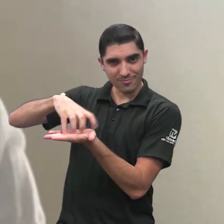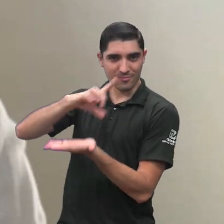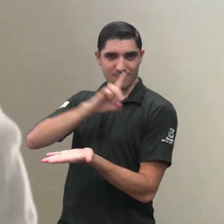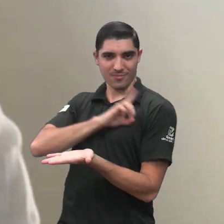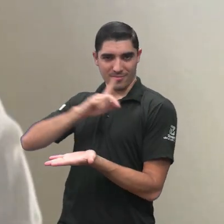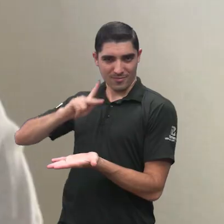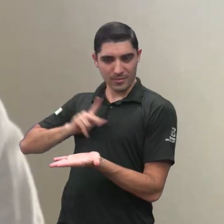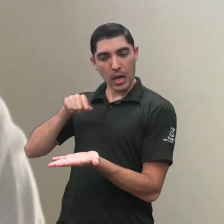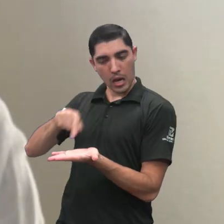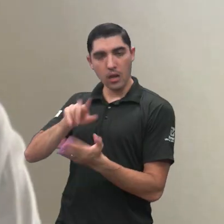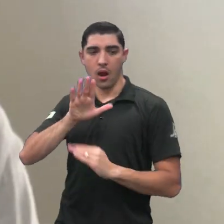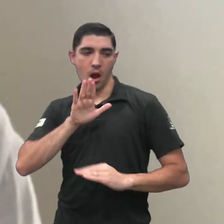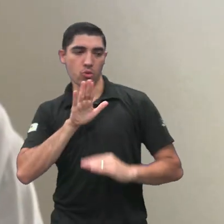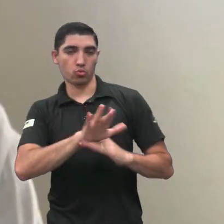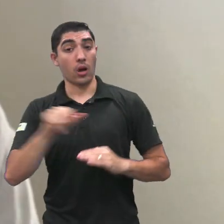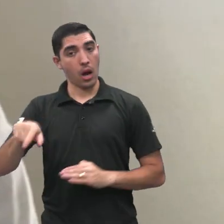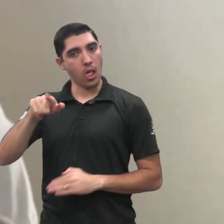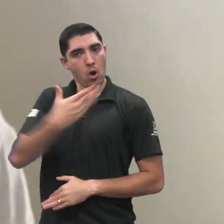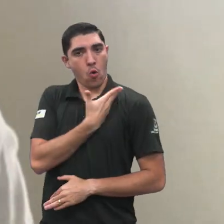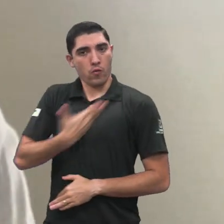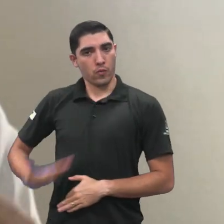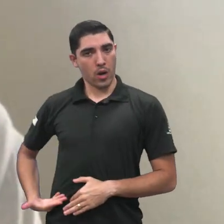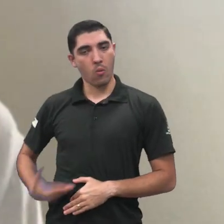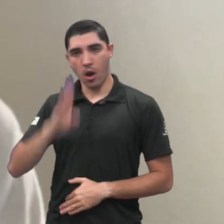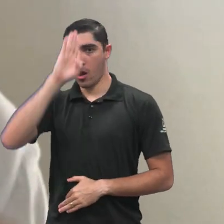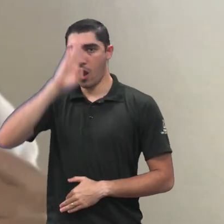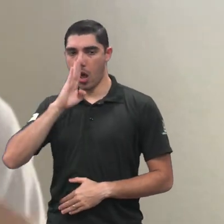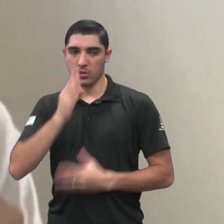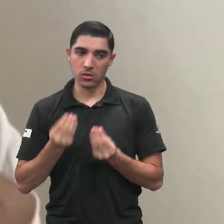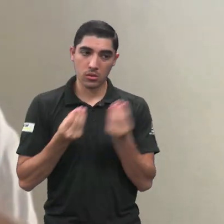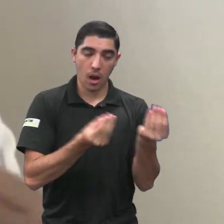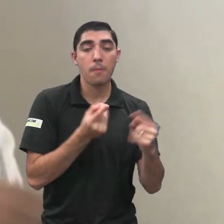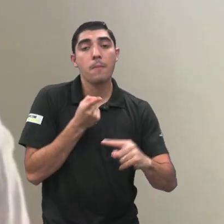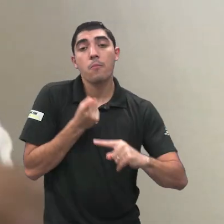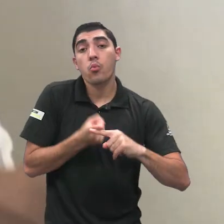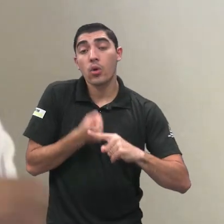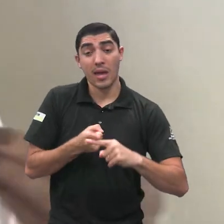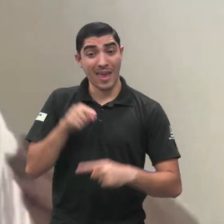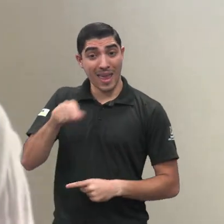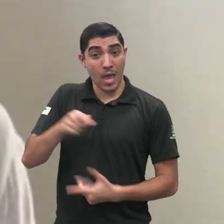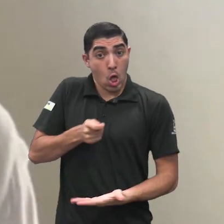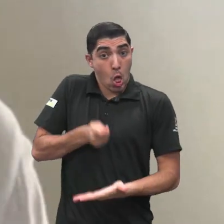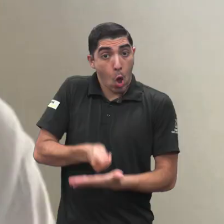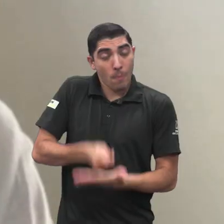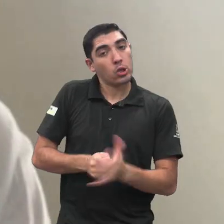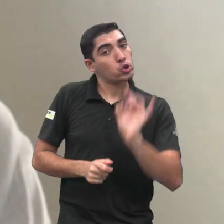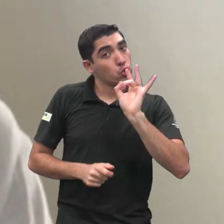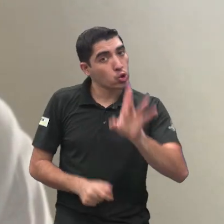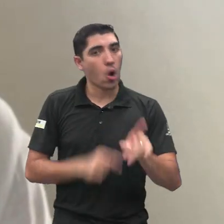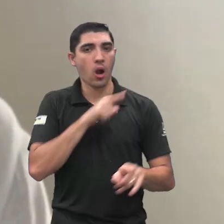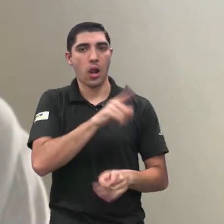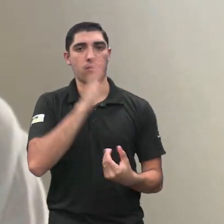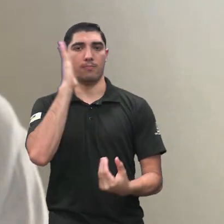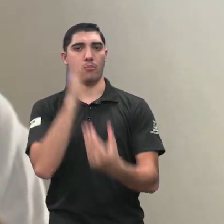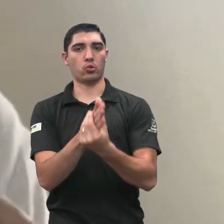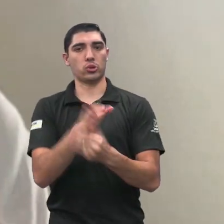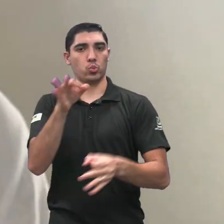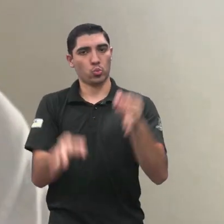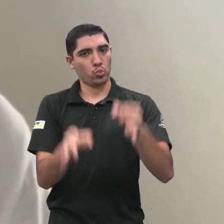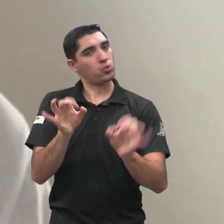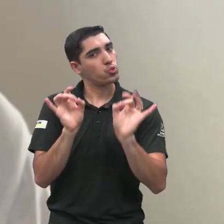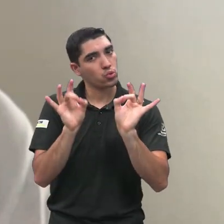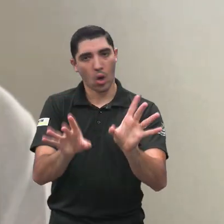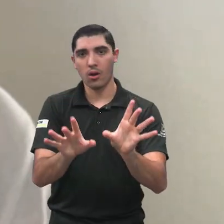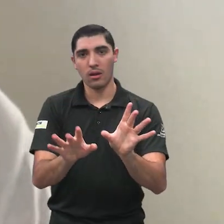caso, se a pessoa pode usar esse serviço ou não, porque essa cobrança só pode ser feita através de ação judicial, tá? Então,